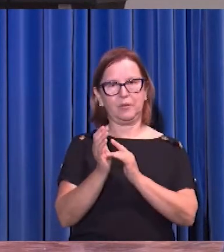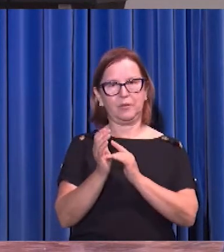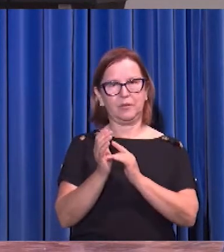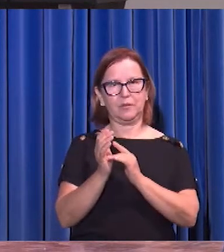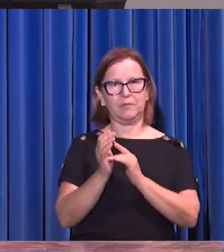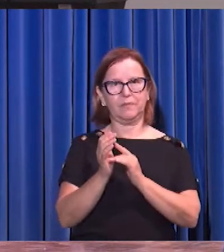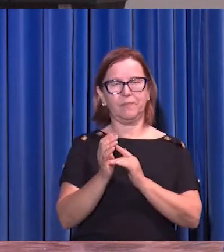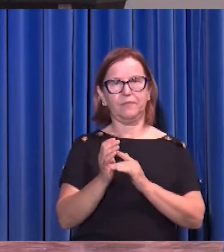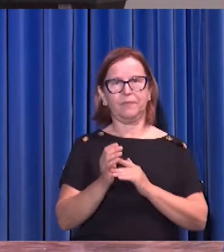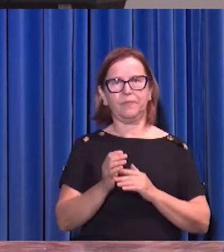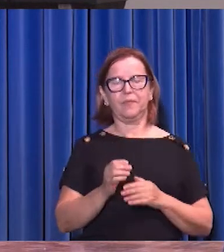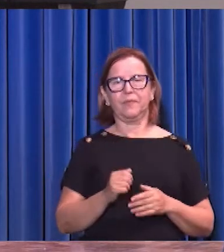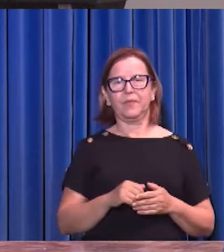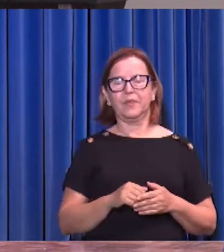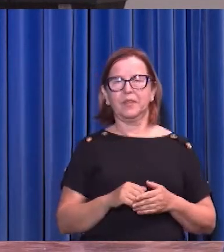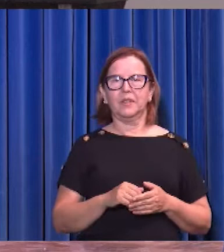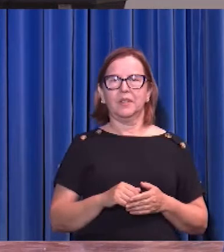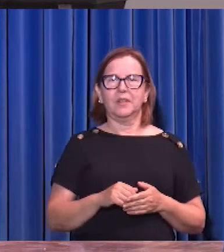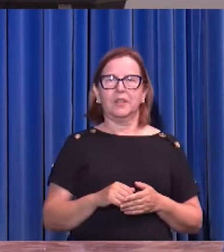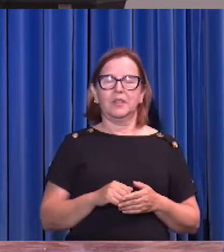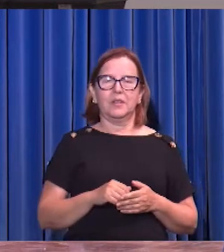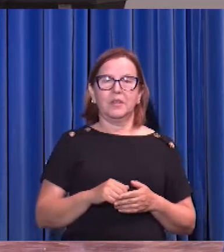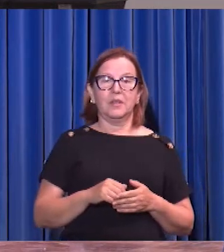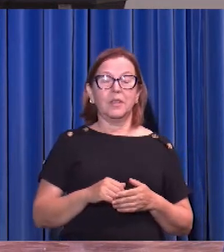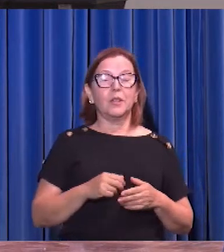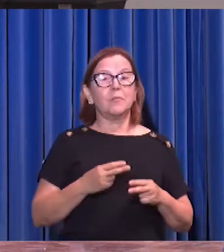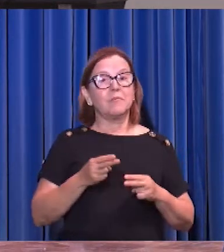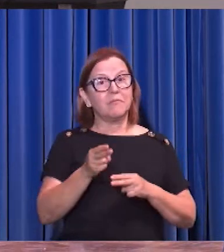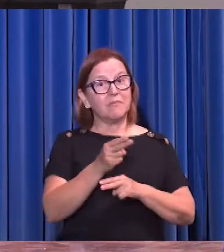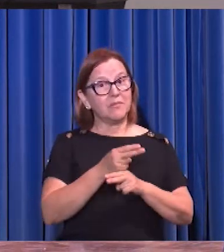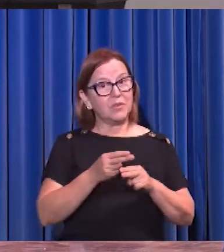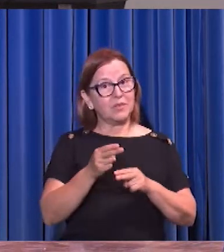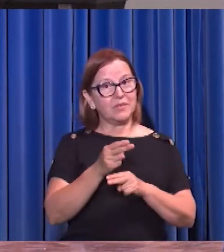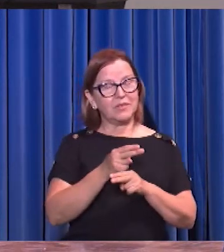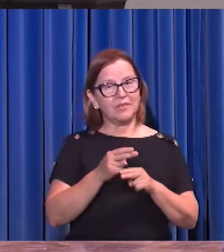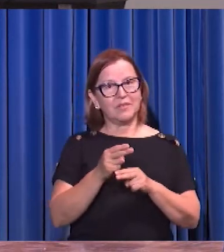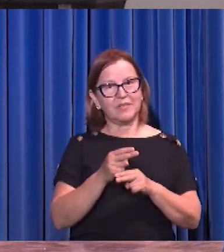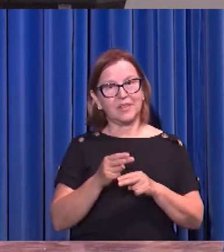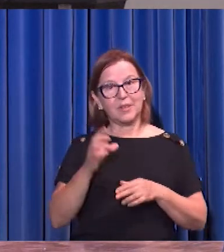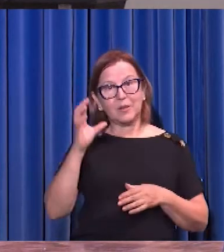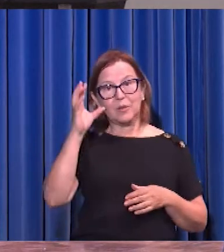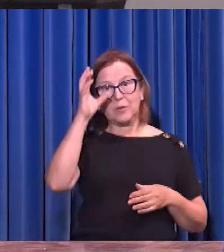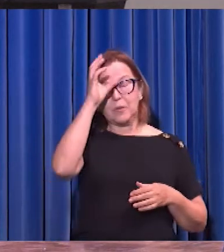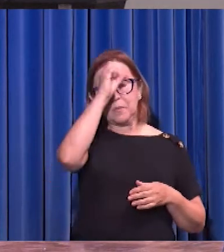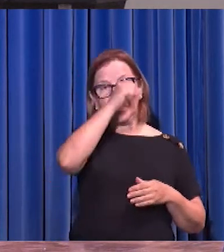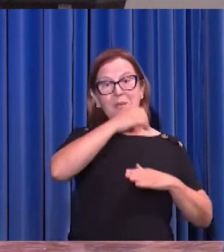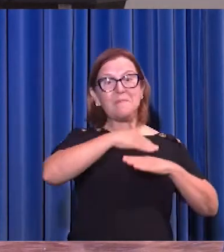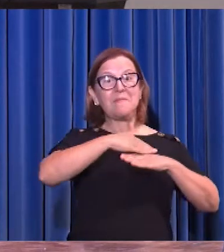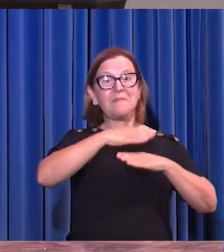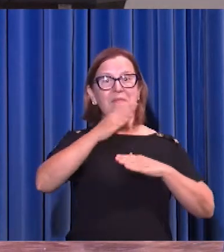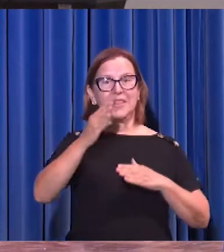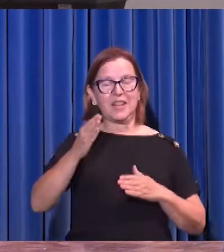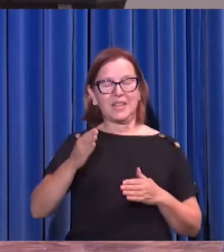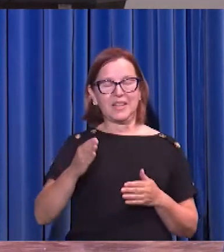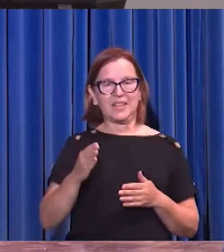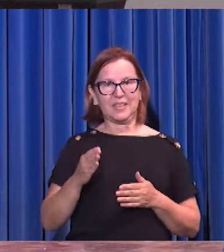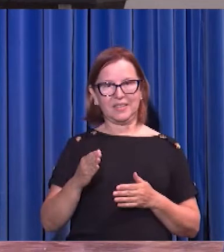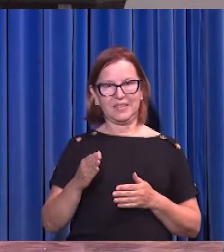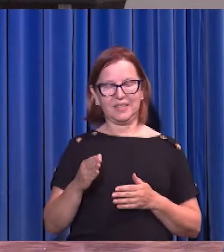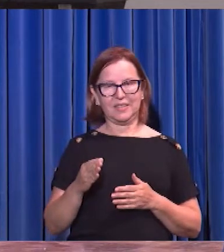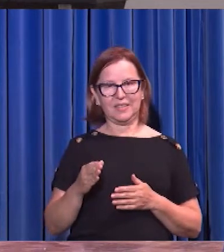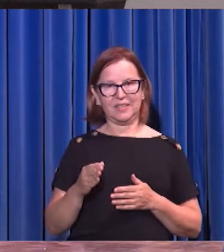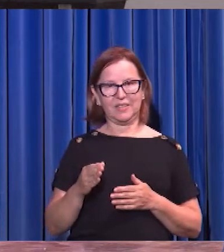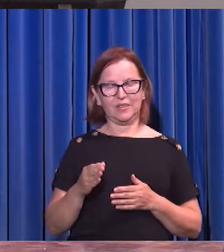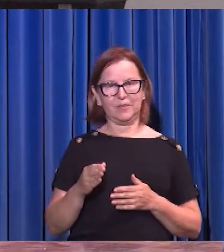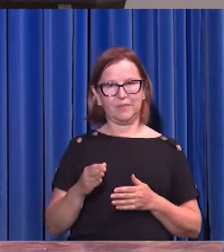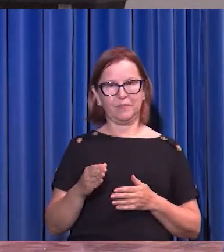intrigado e buscando compreender mais as questões relativas